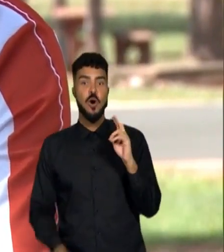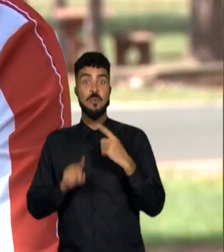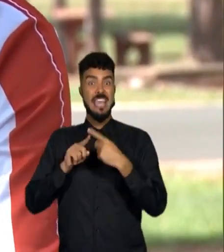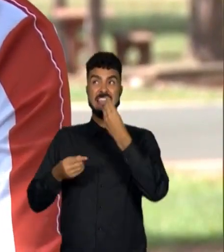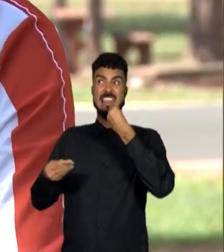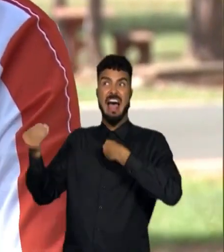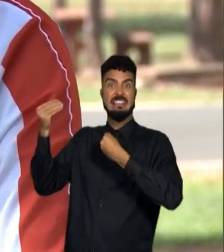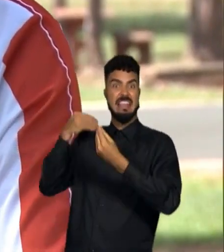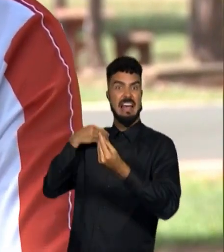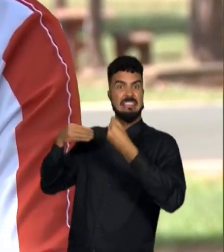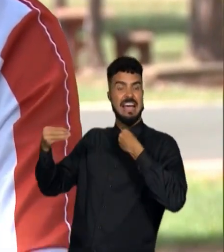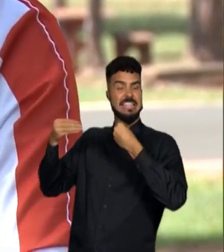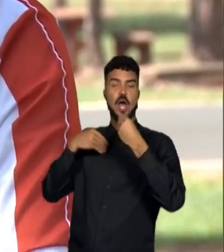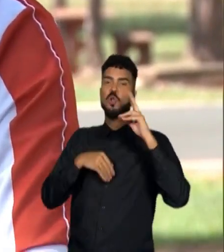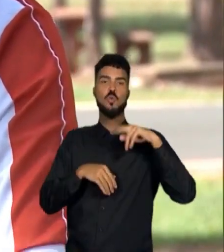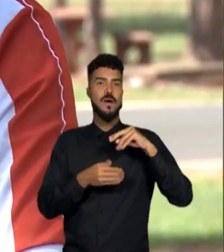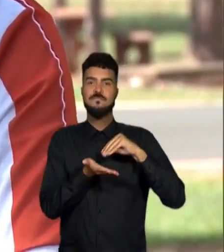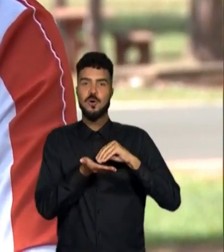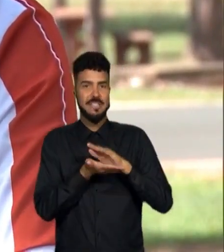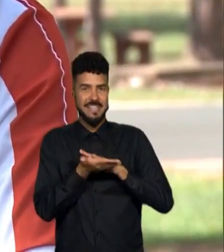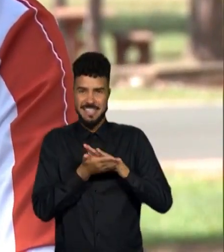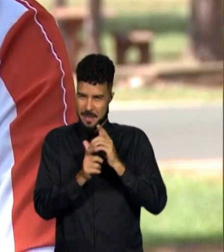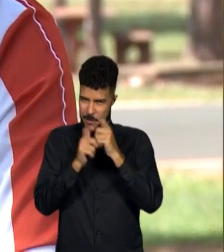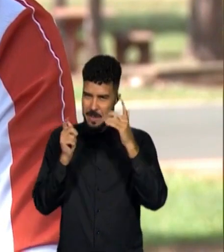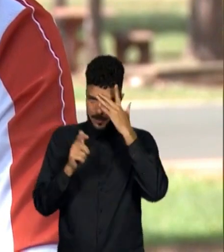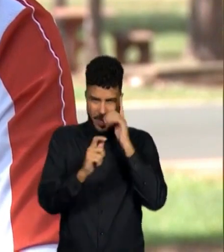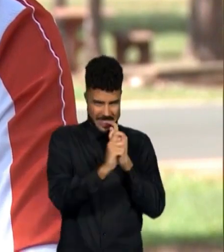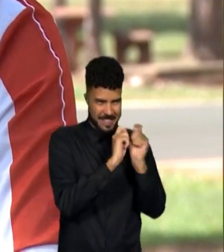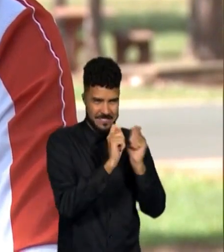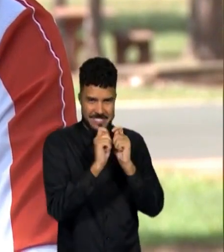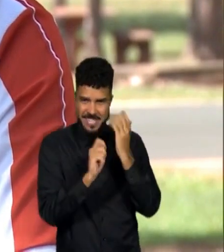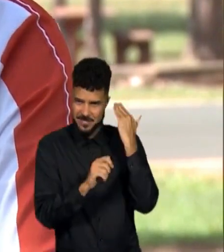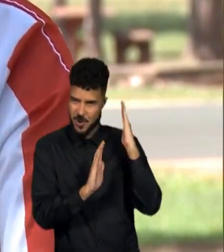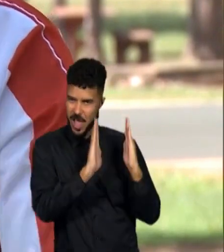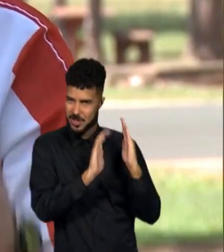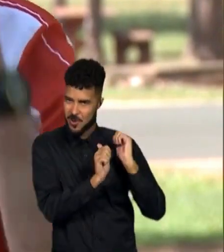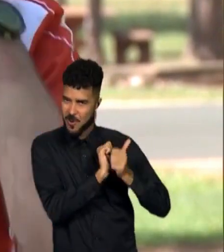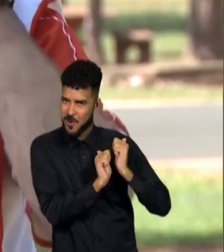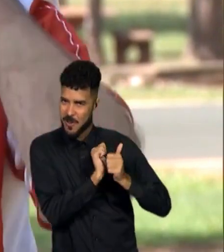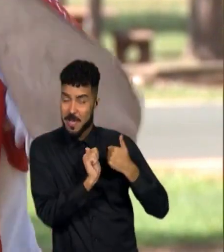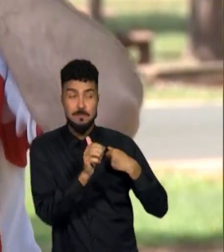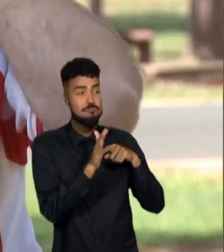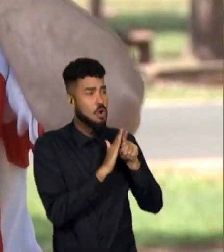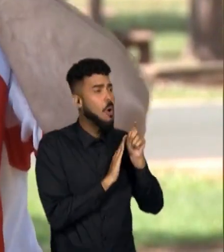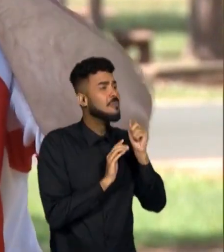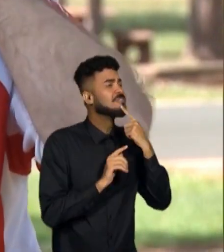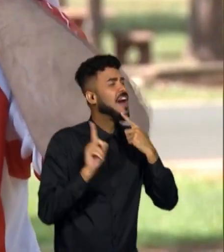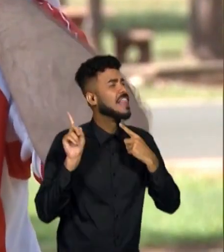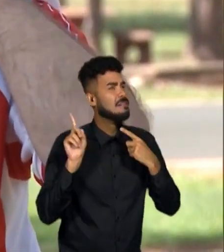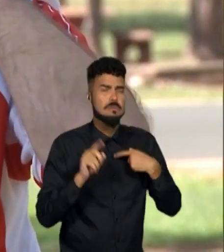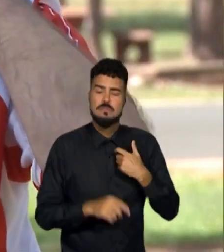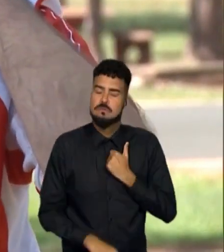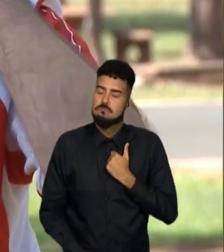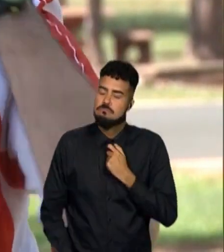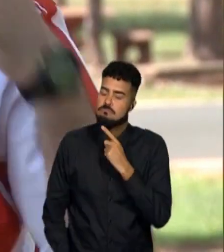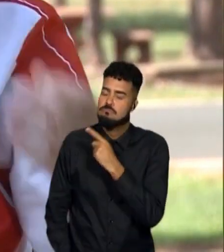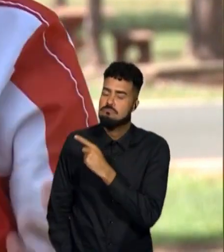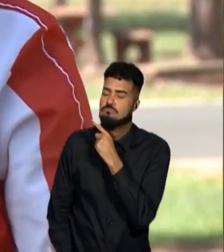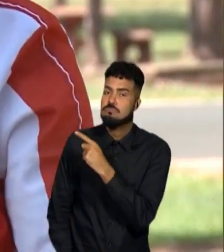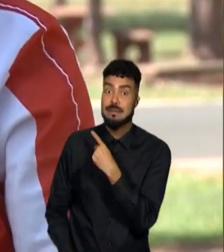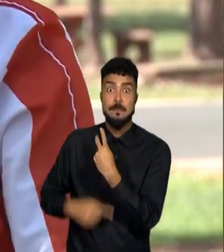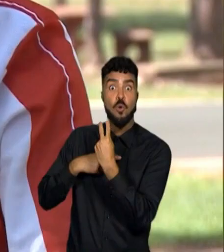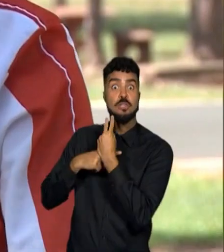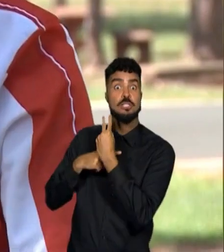nada. Todos os jogadores que a gente conversa daquela época, todos eles narram com saudade isso e a proteção do